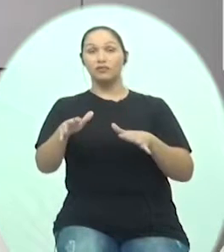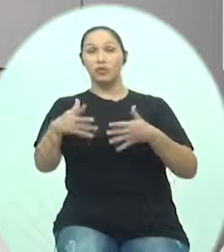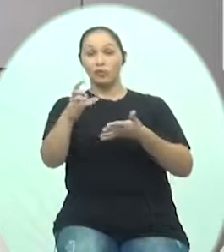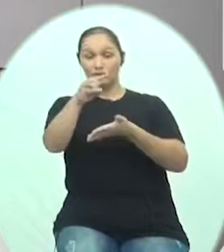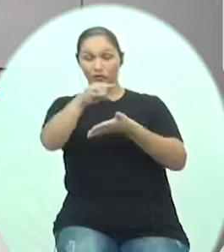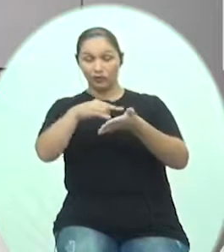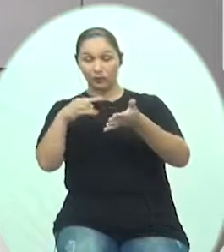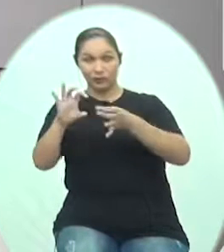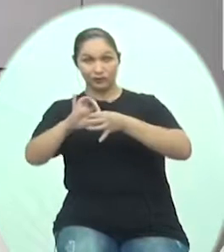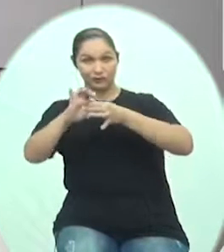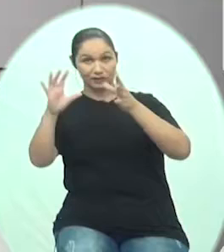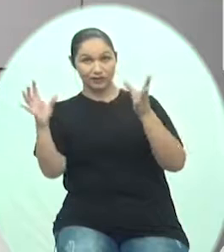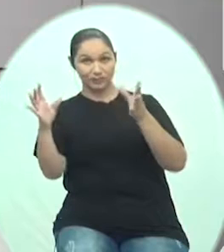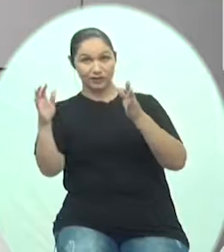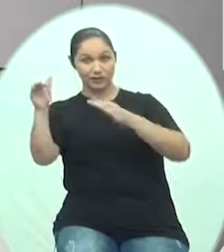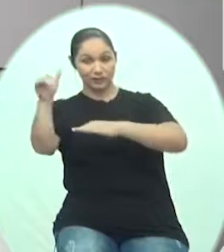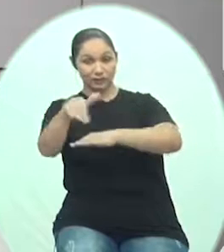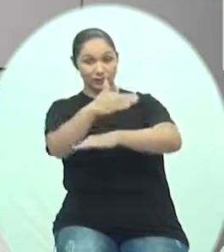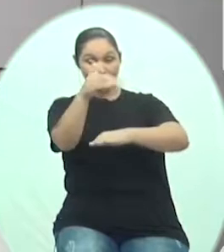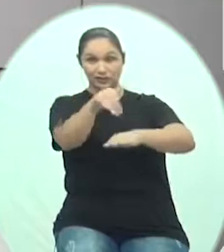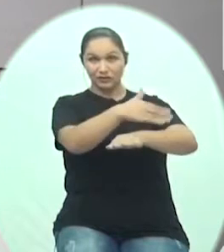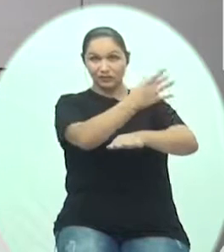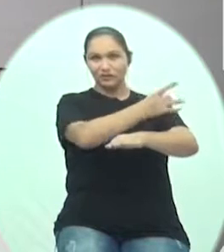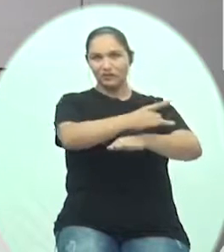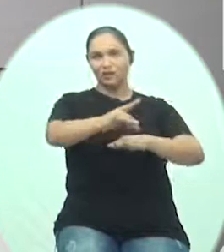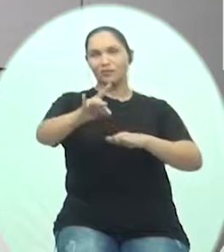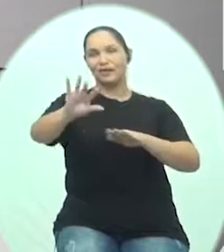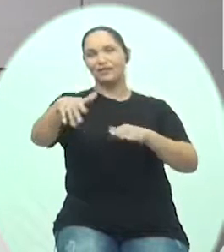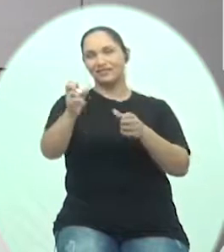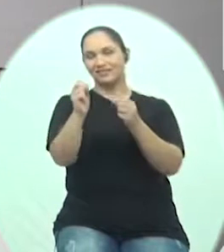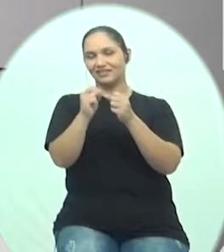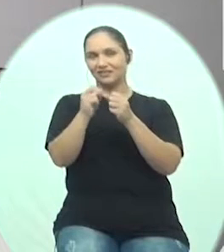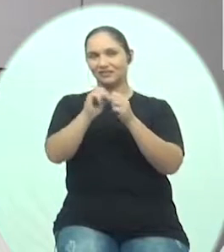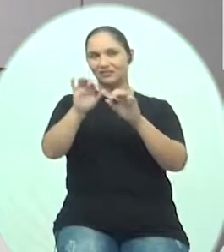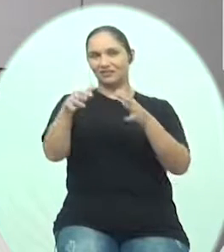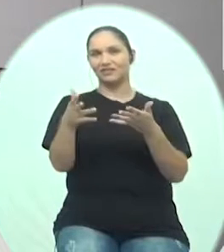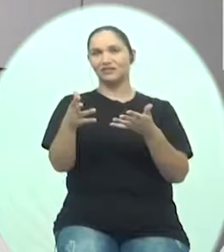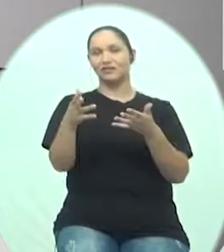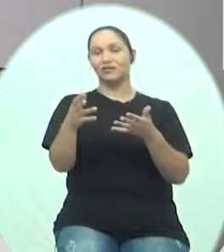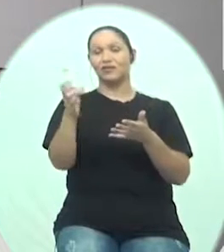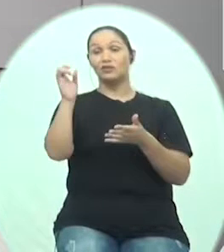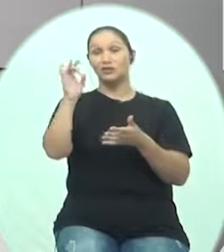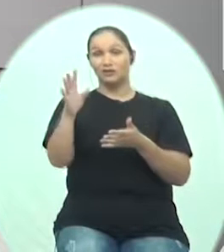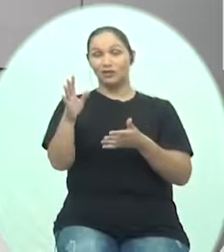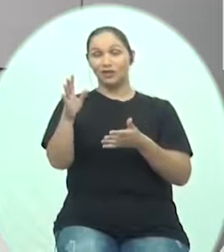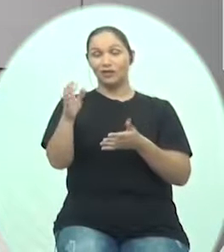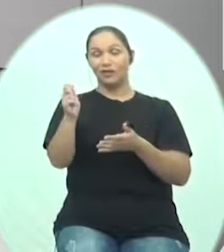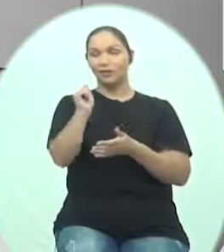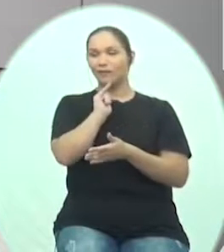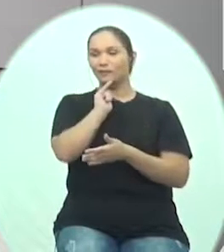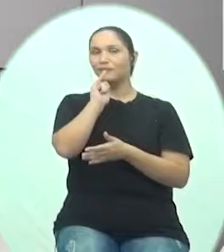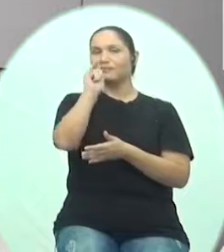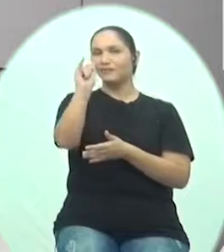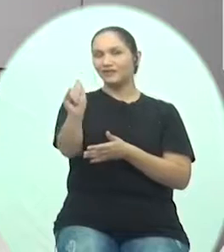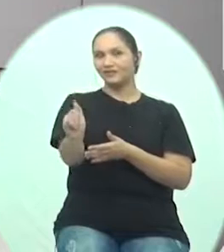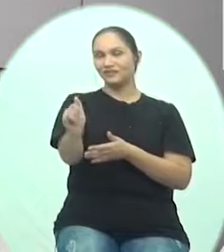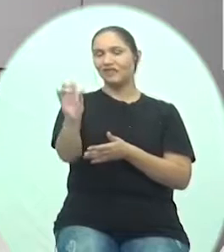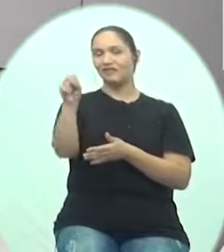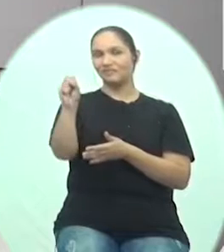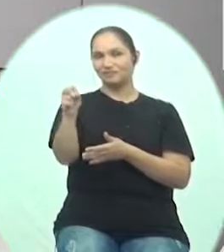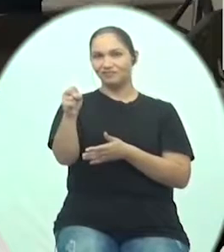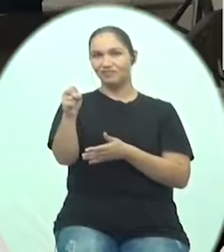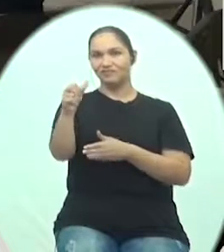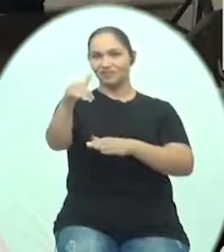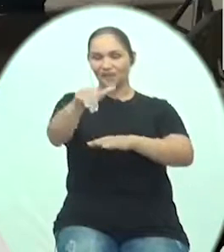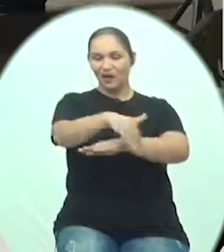ainda que possam vir a ocorrer será feito Mas então para sua resposta está na programação sim parabéns pela colocação do vídeo aí